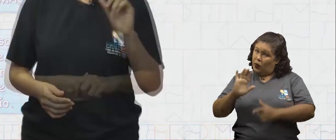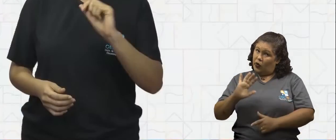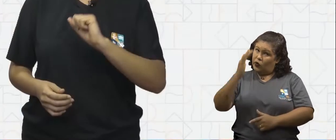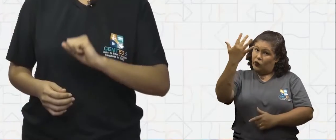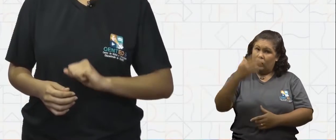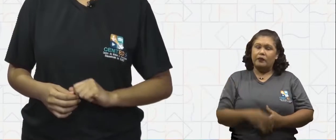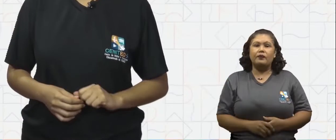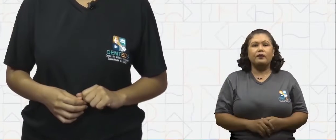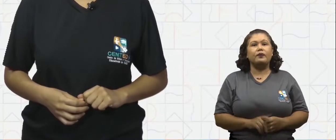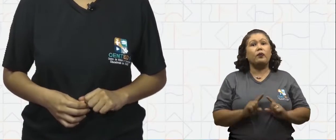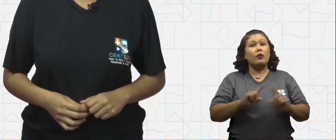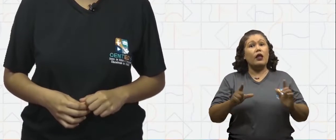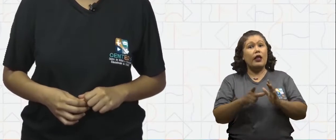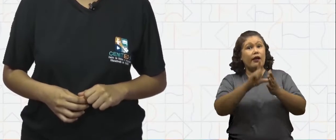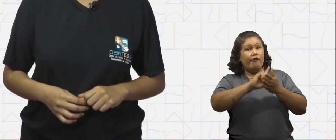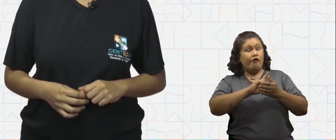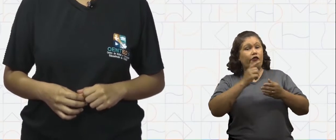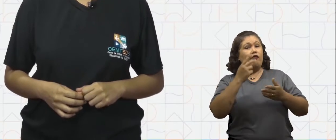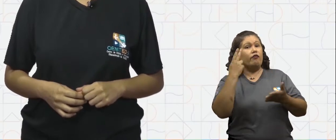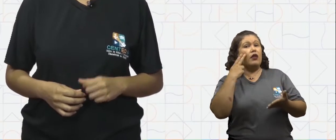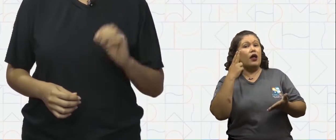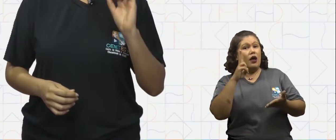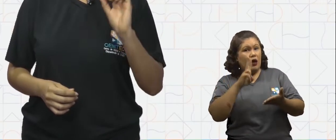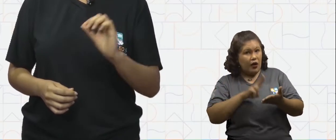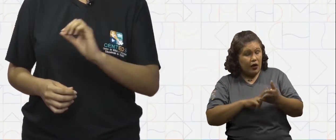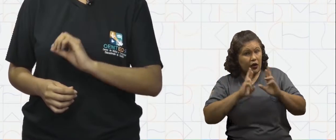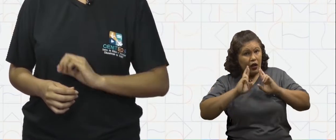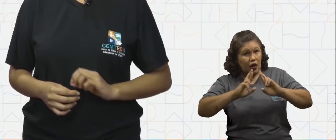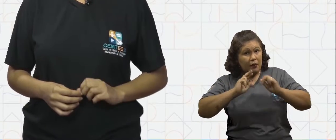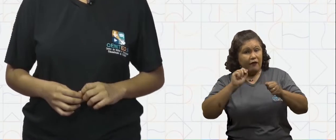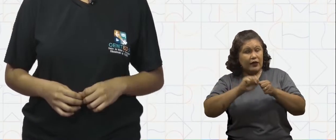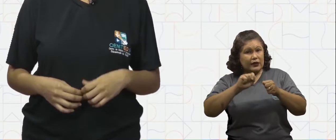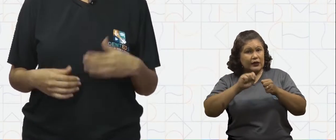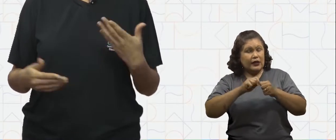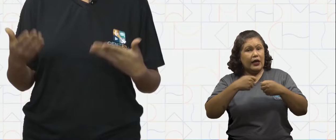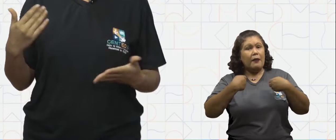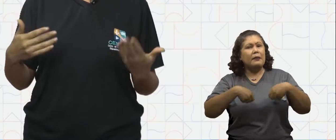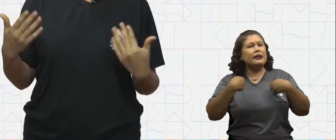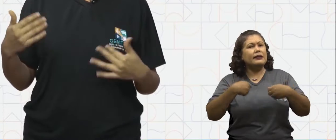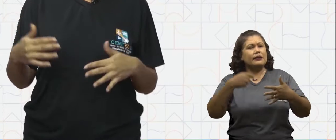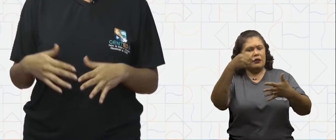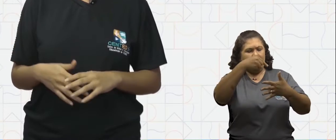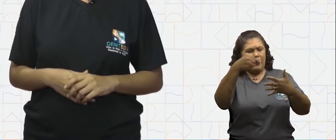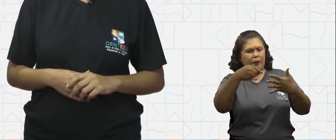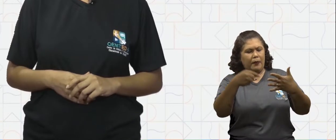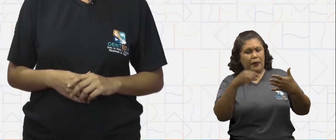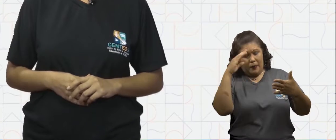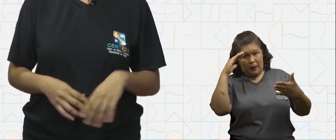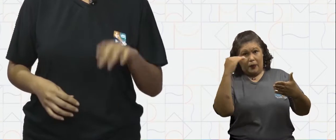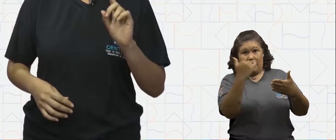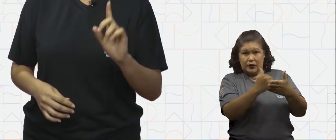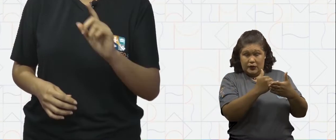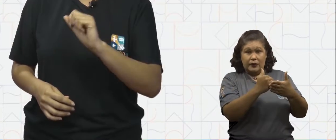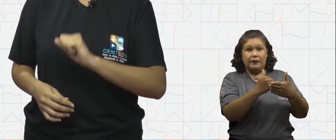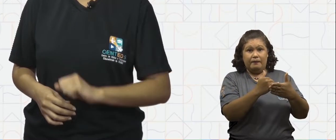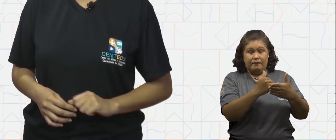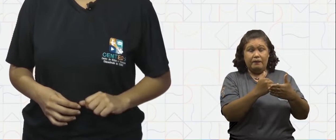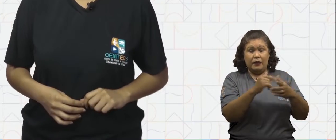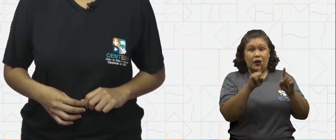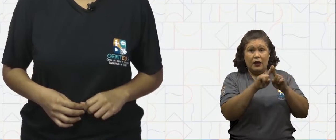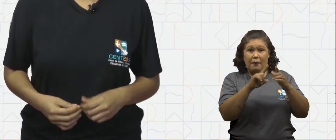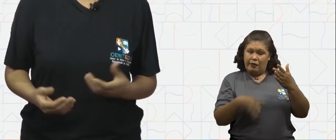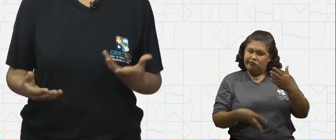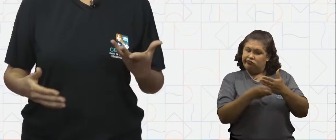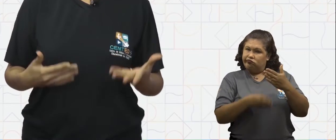reclamação. Para produzirmos uma carta de reclamação, além de serem necessários aqueles 5 elementos, é